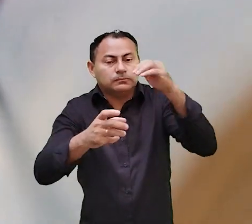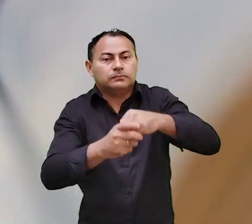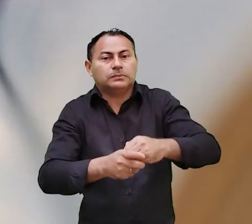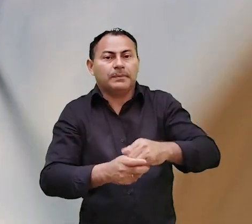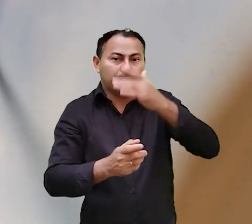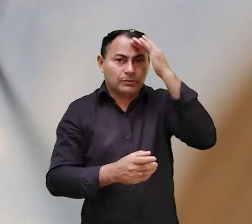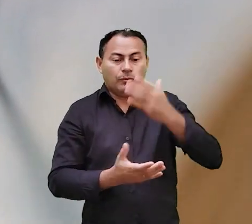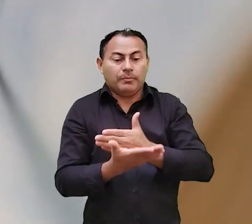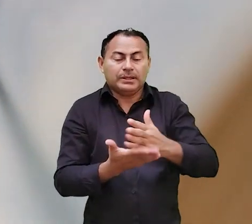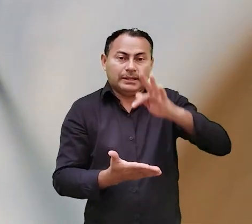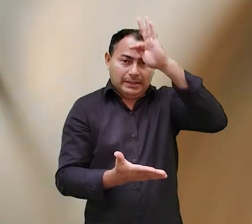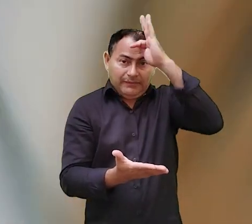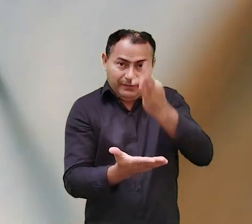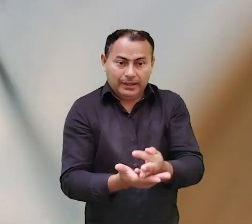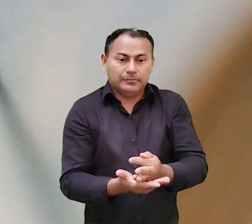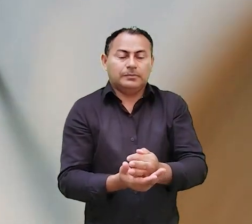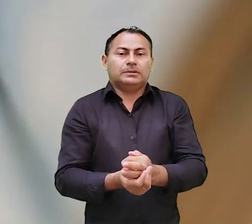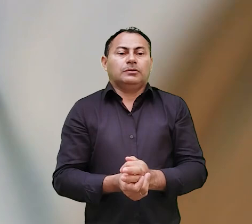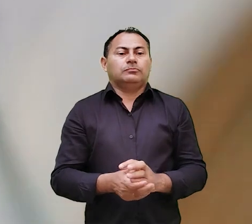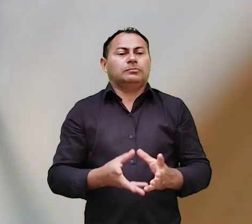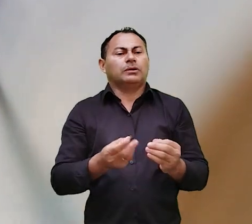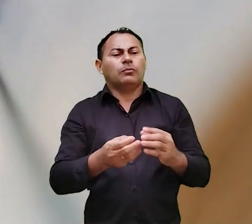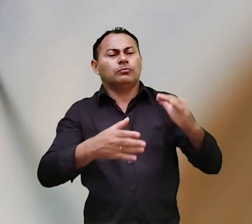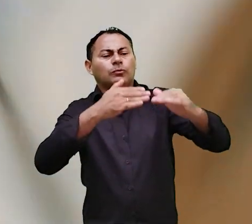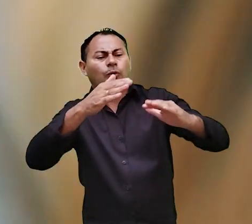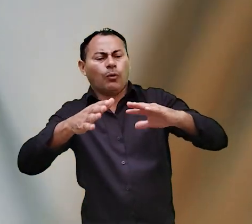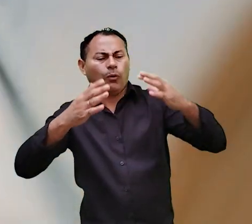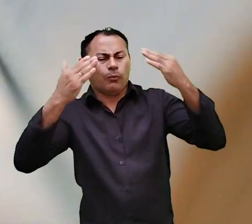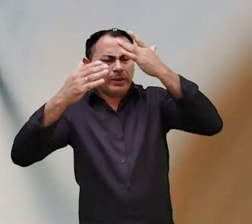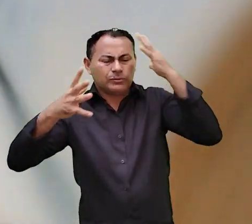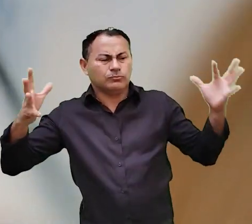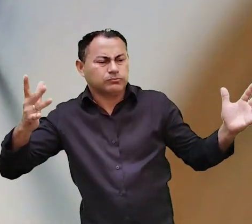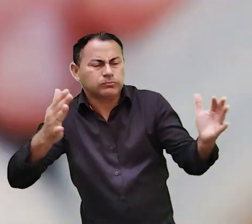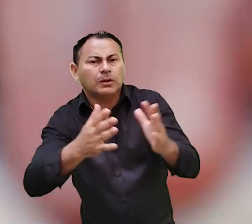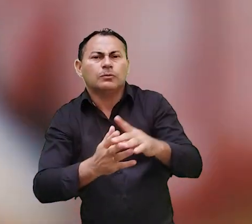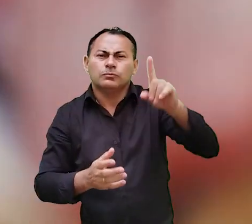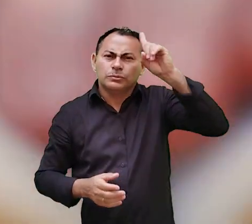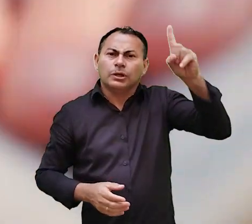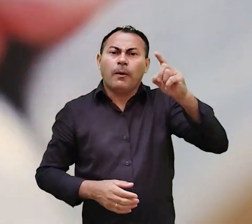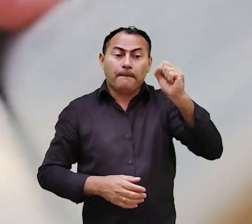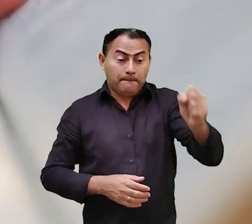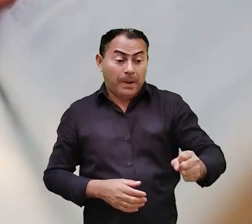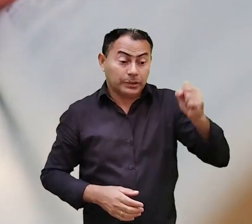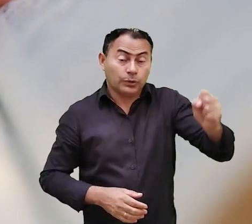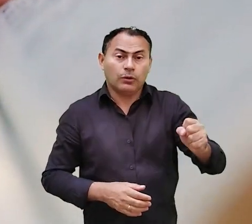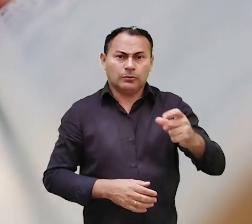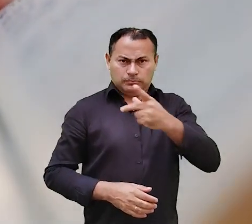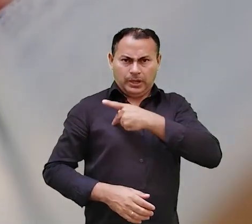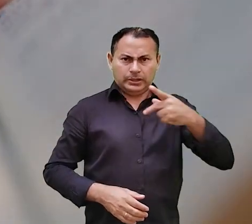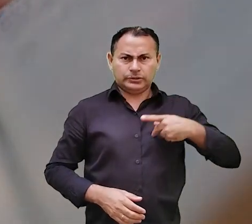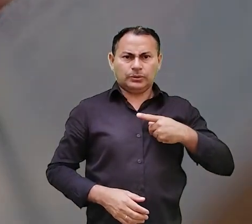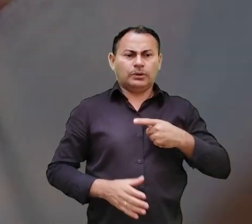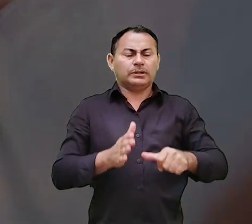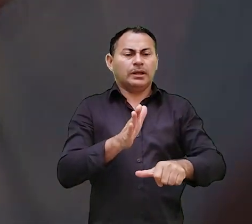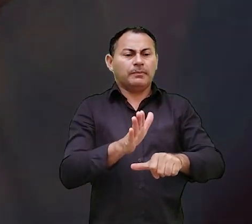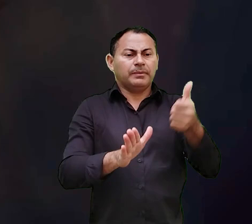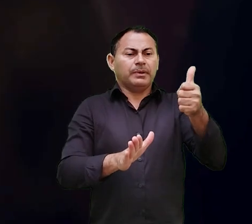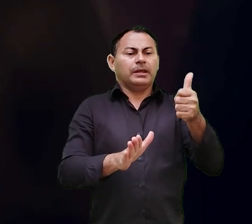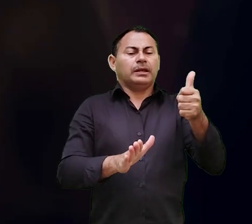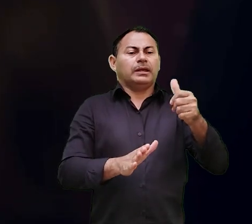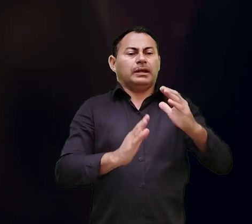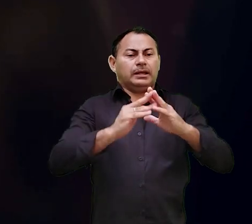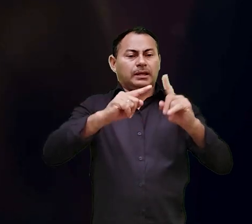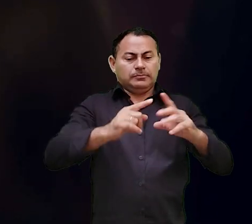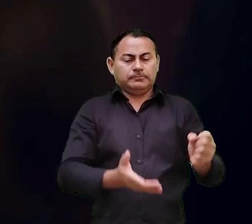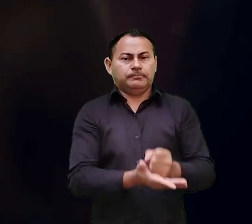se formaram sobre os esqueletos. Eles passaram a ser um monte de corpos. Uma vez um pastor falou que a igreja dele seria a primeira a